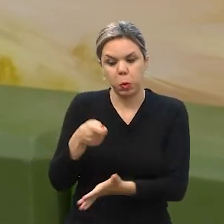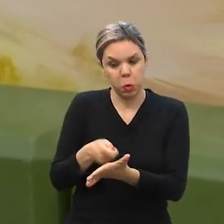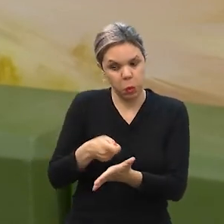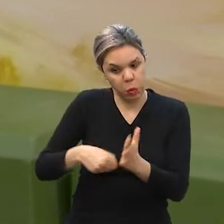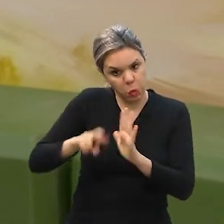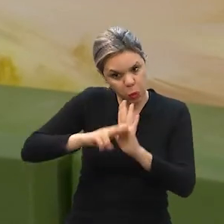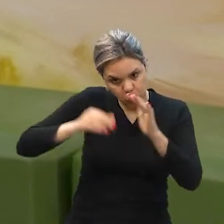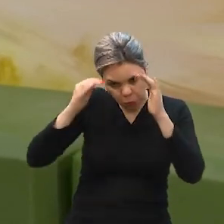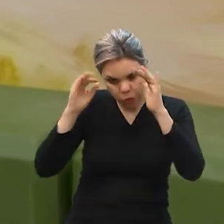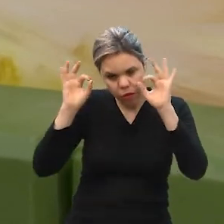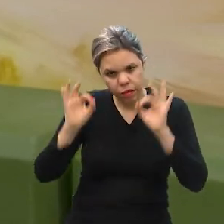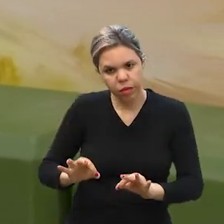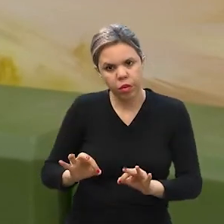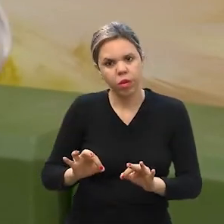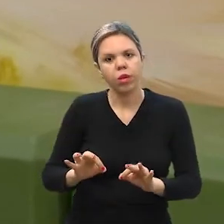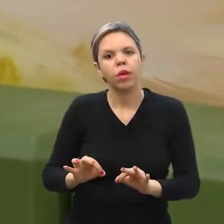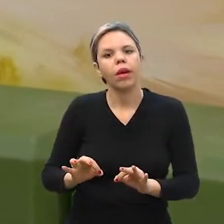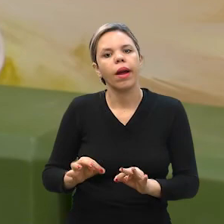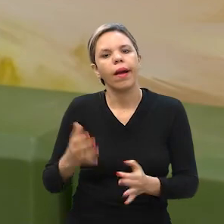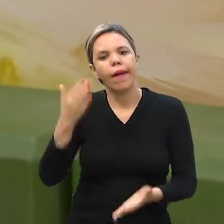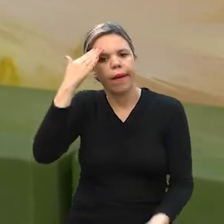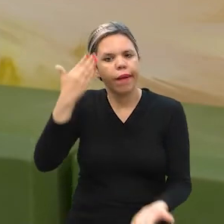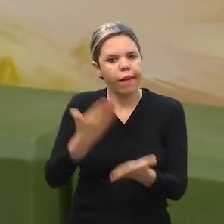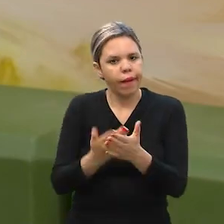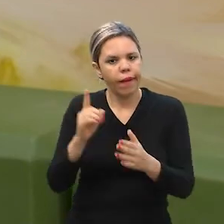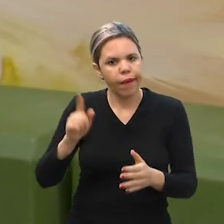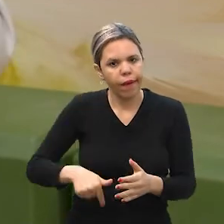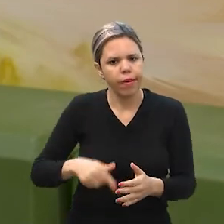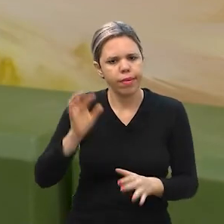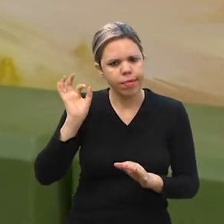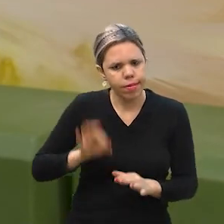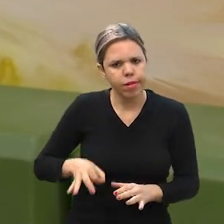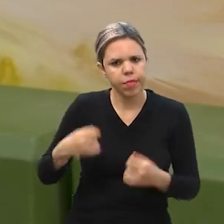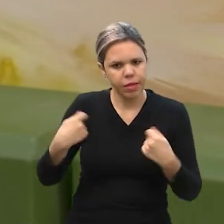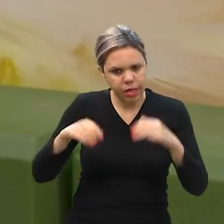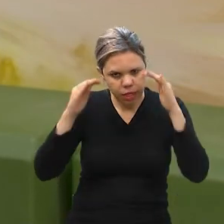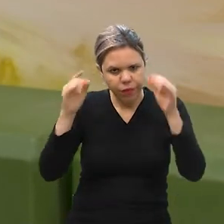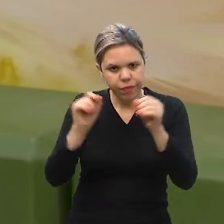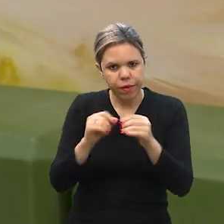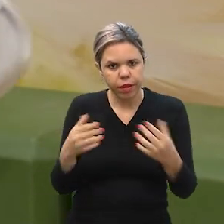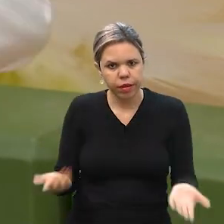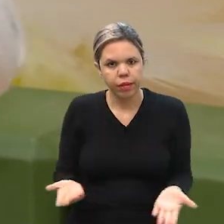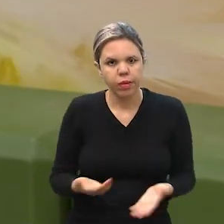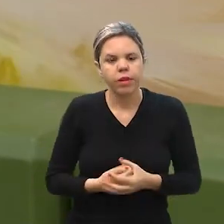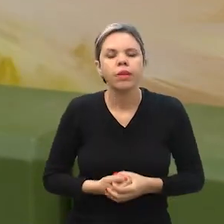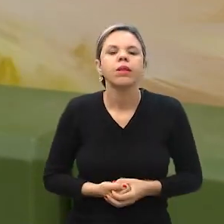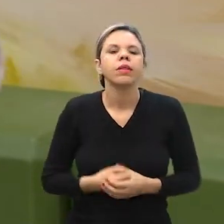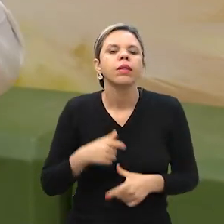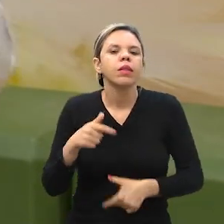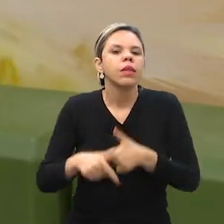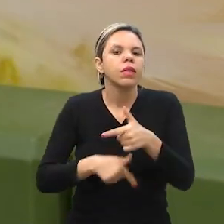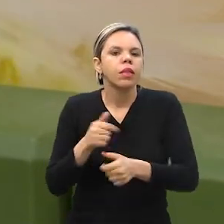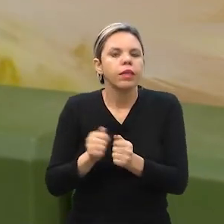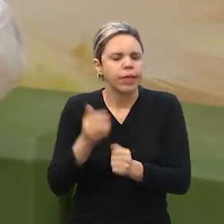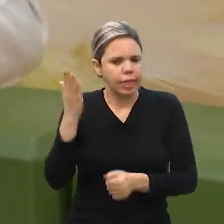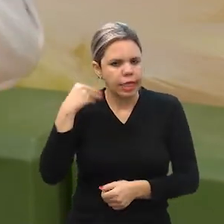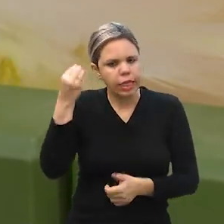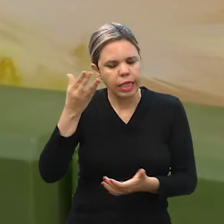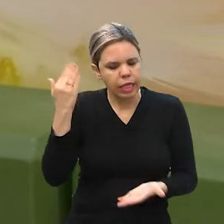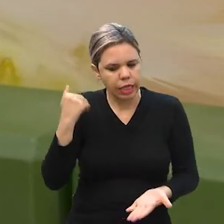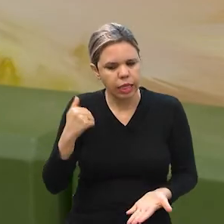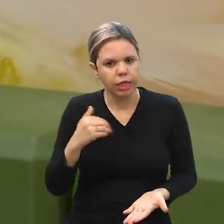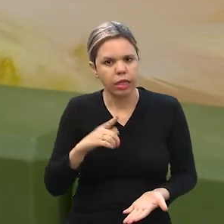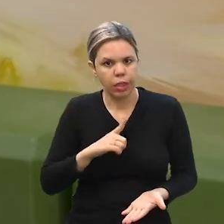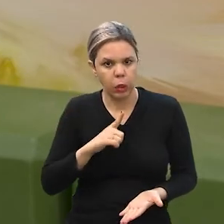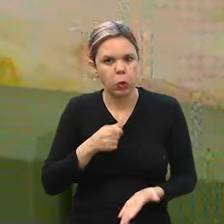rígida naquilo que ela acredita que seja certo e que deve ser feito. Então, quem trabalha com ela sabe que existe